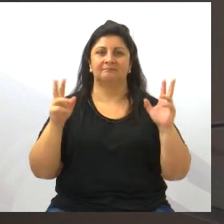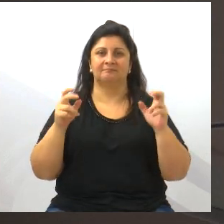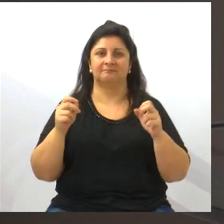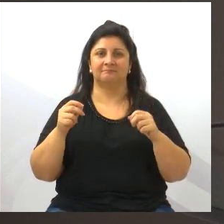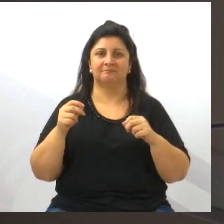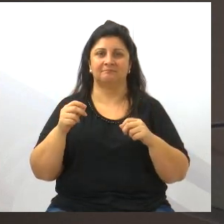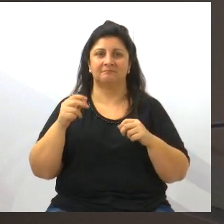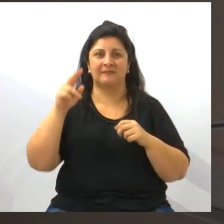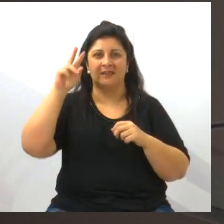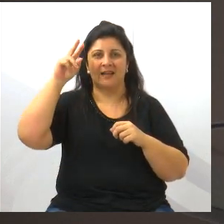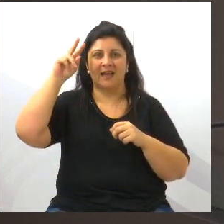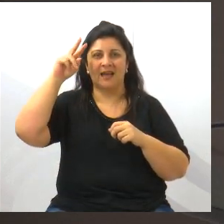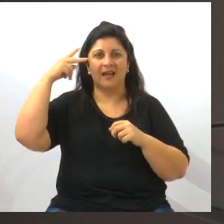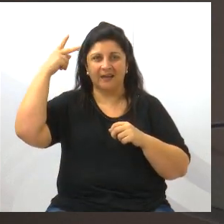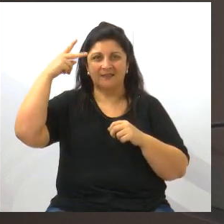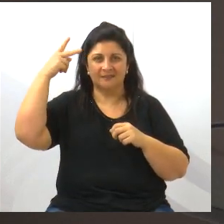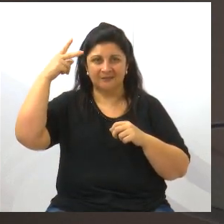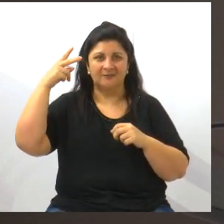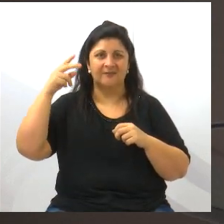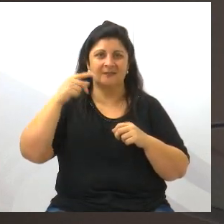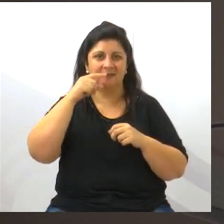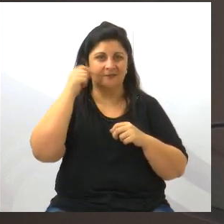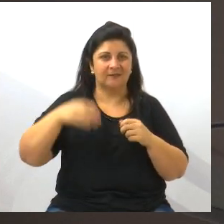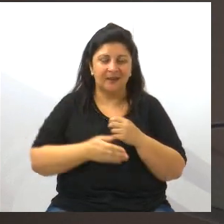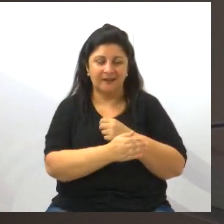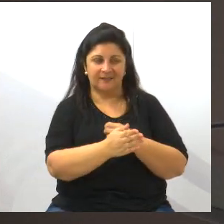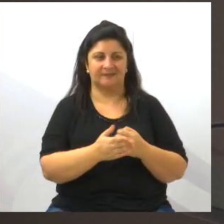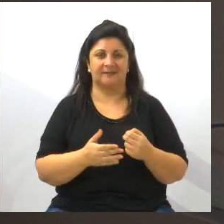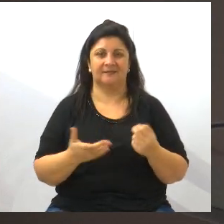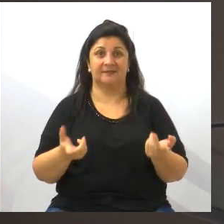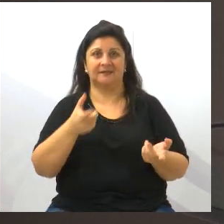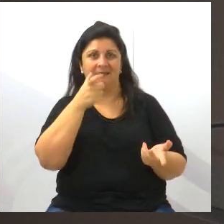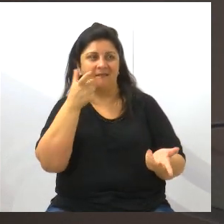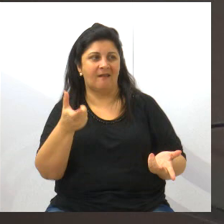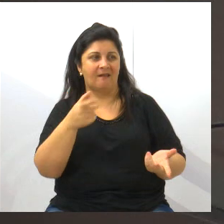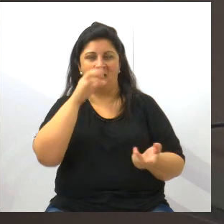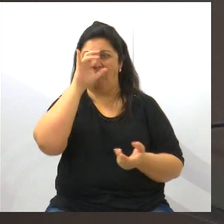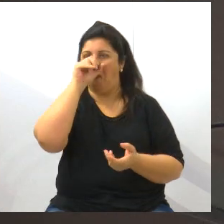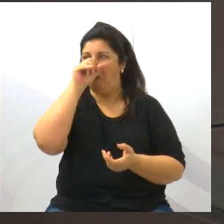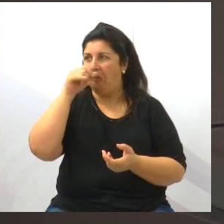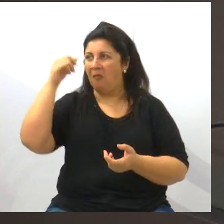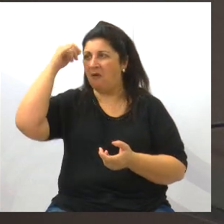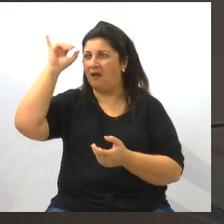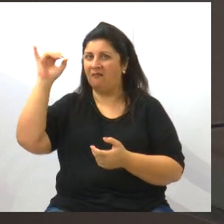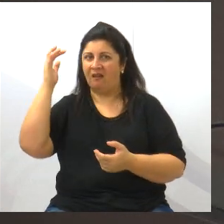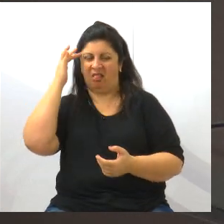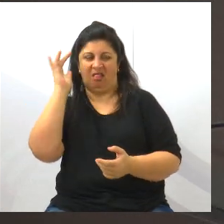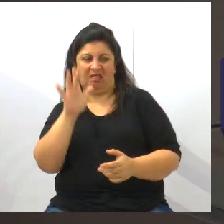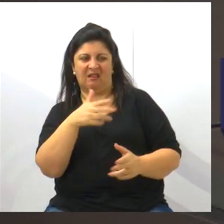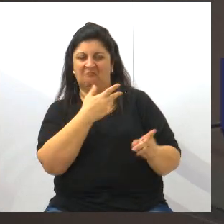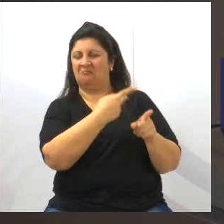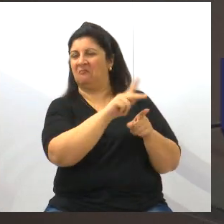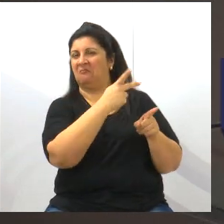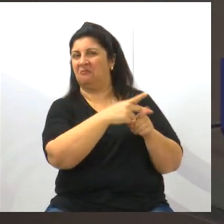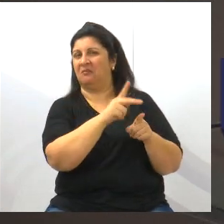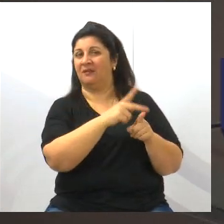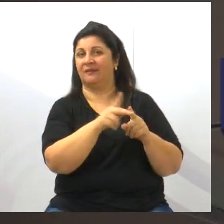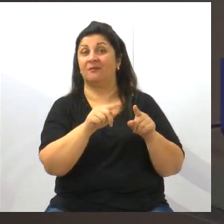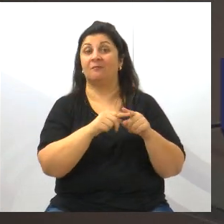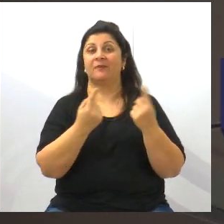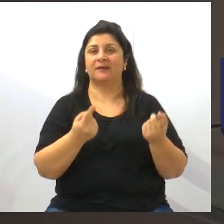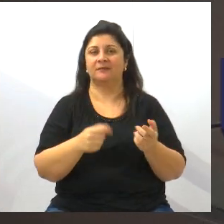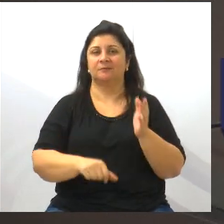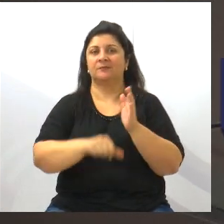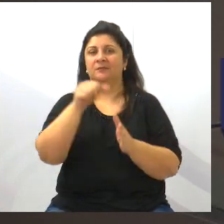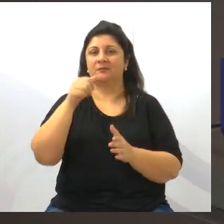ali, né? Você vê que coisa, né? Muitas vezes o porco, a vaca, nem imaginava, né, que poderia ser eles os primeiros a morrer,